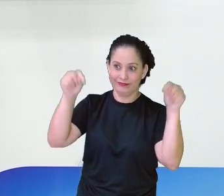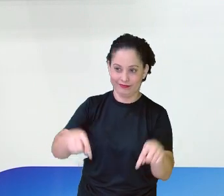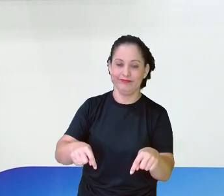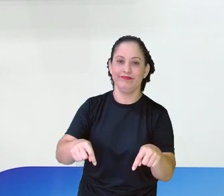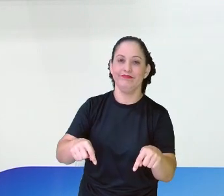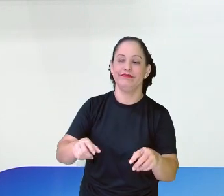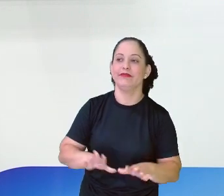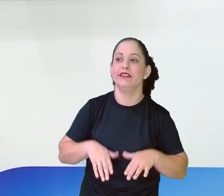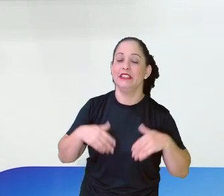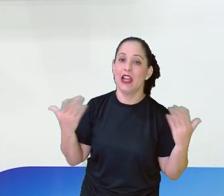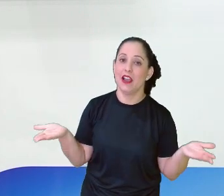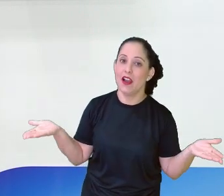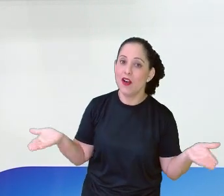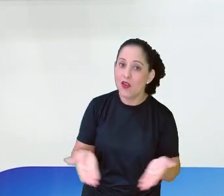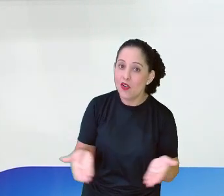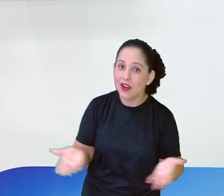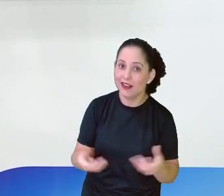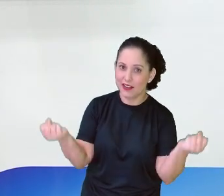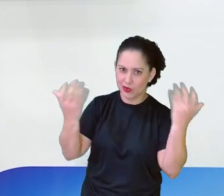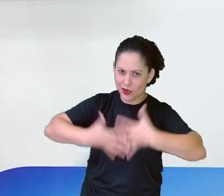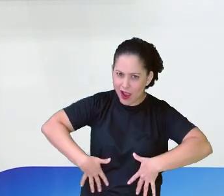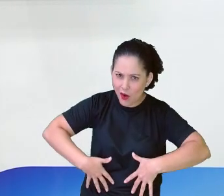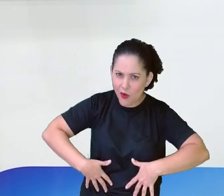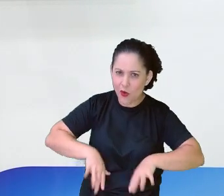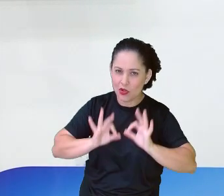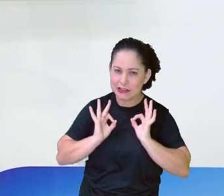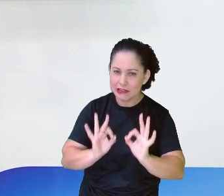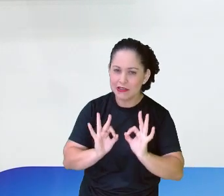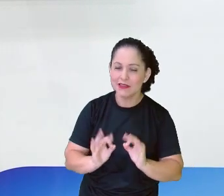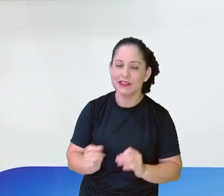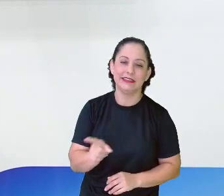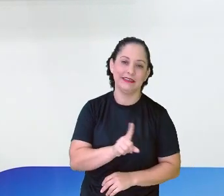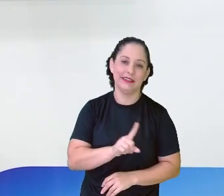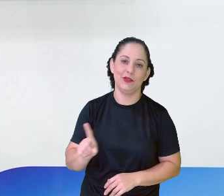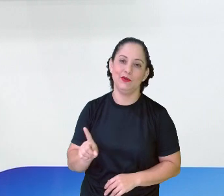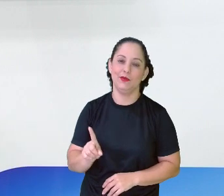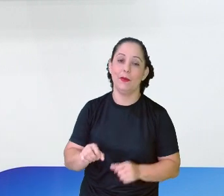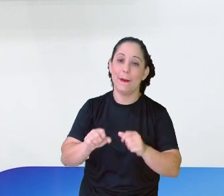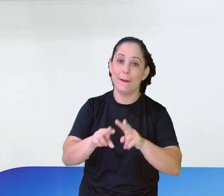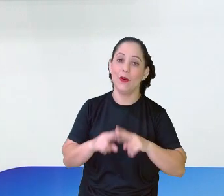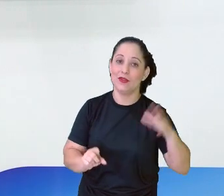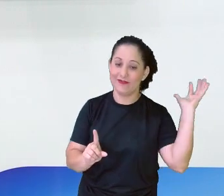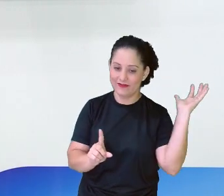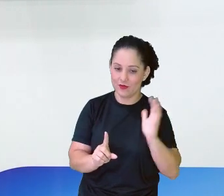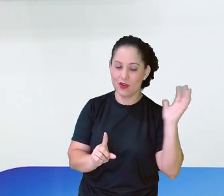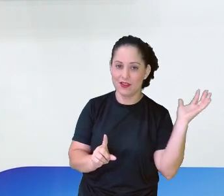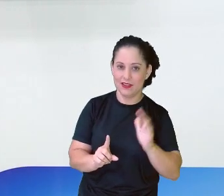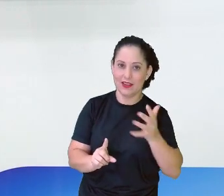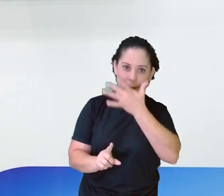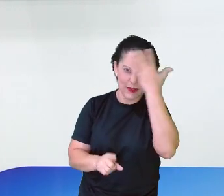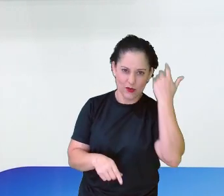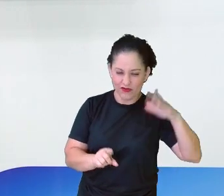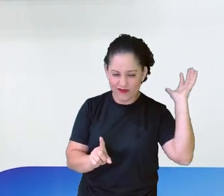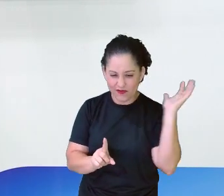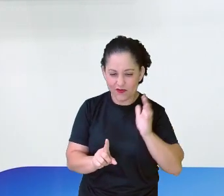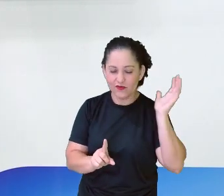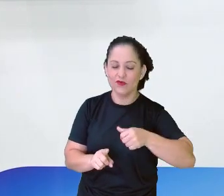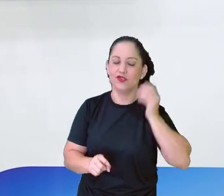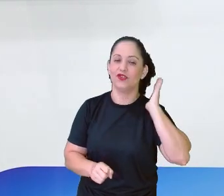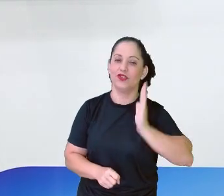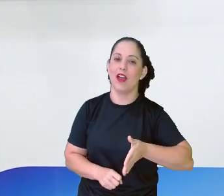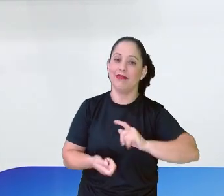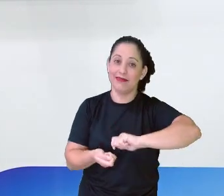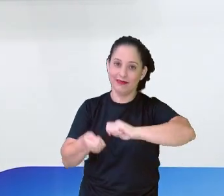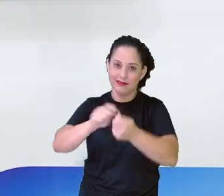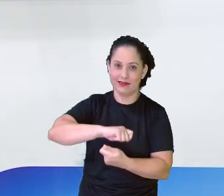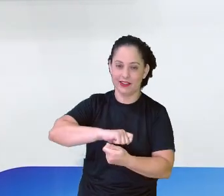população. E ela não é mais uma paisagem natural, porque para ser paisagem natural, o homem não pode ser tocado, como a gente está vendo aqui, ó. A